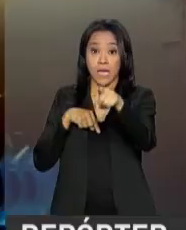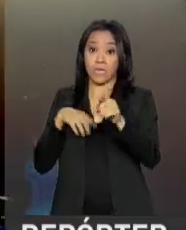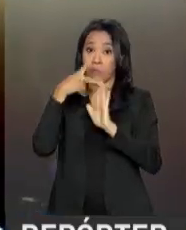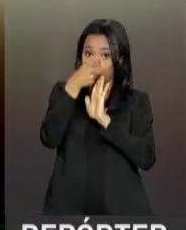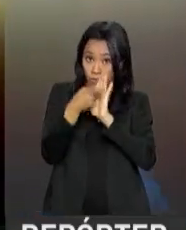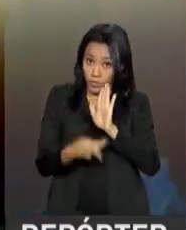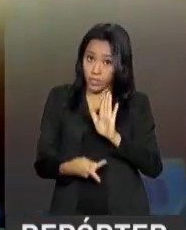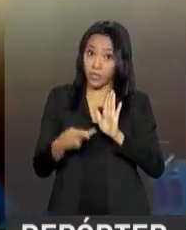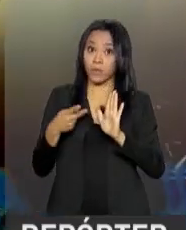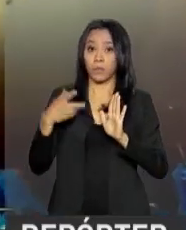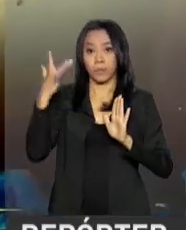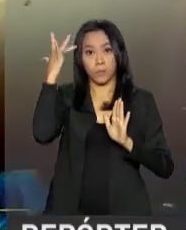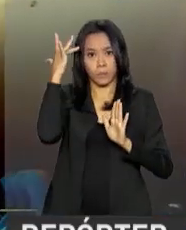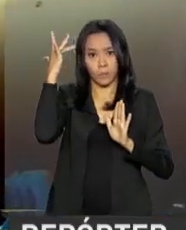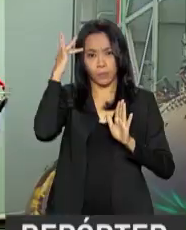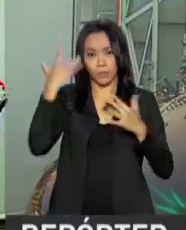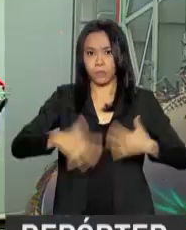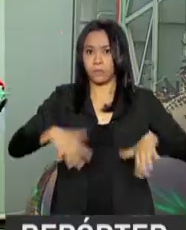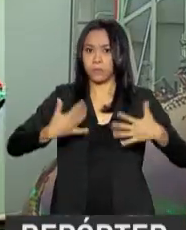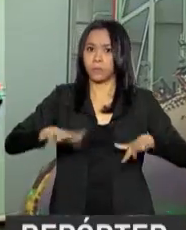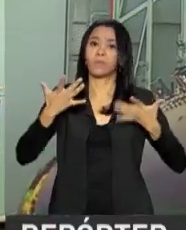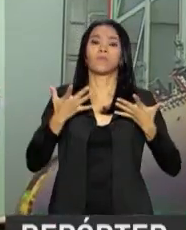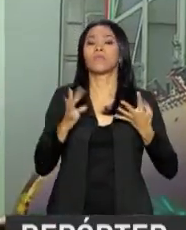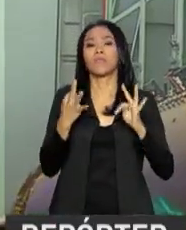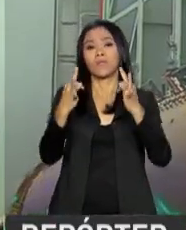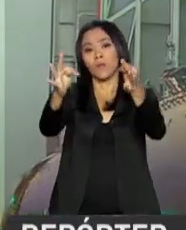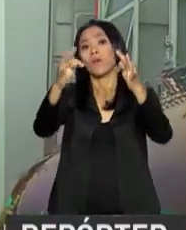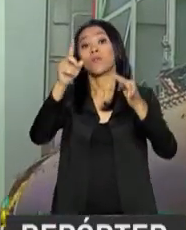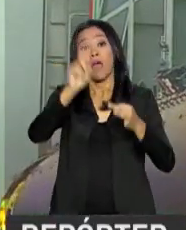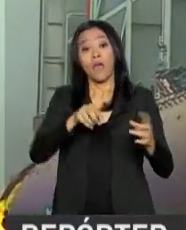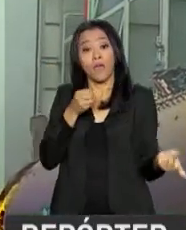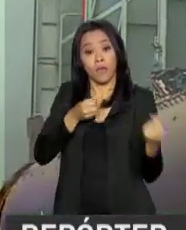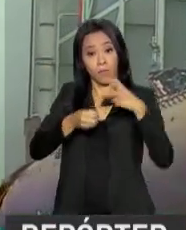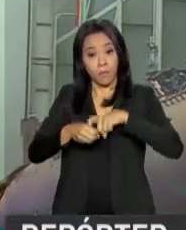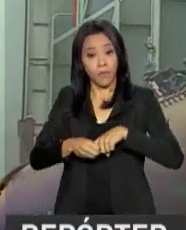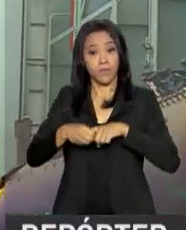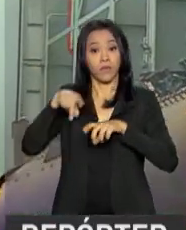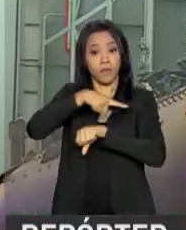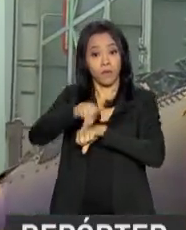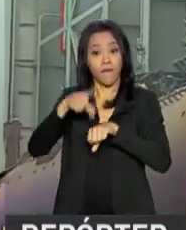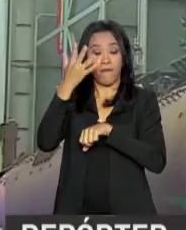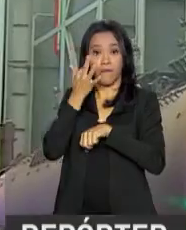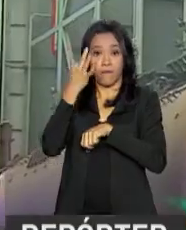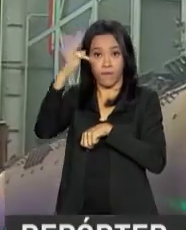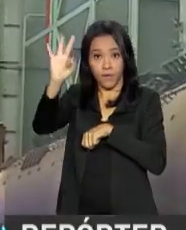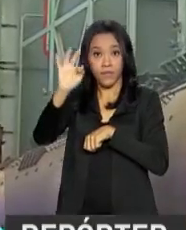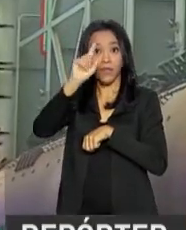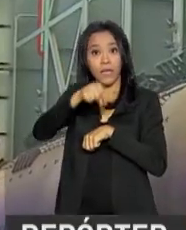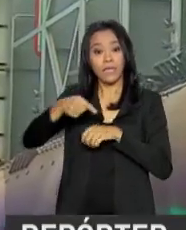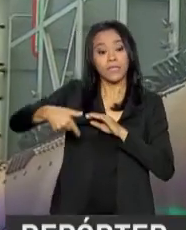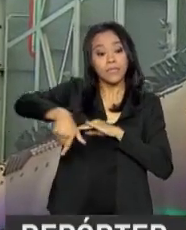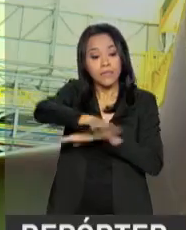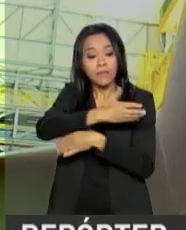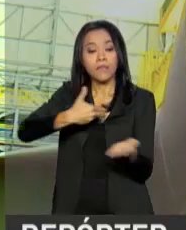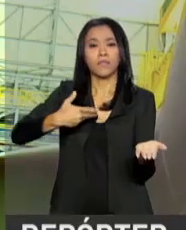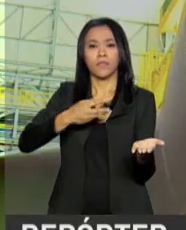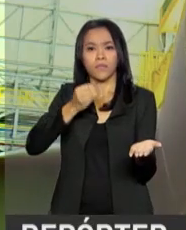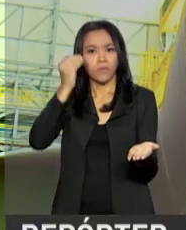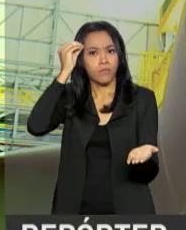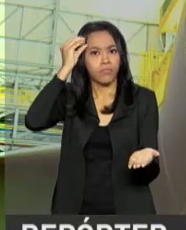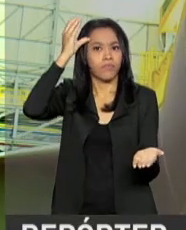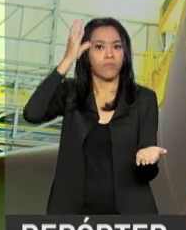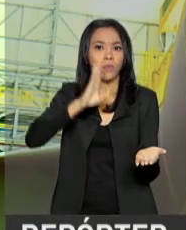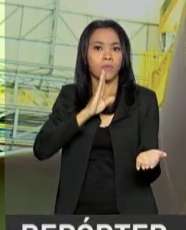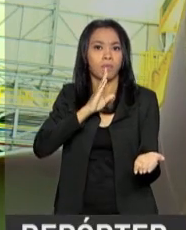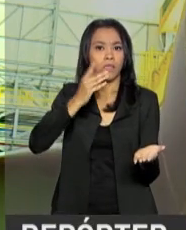projetos tecnológicos do país. Desenvolvido em parceria com a França, o programa prevê transferência de tecnologia,